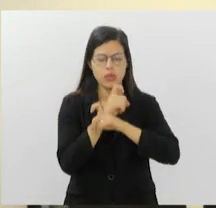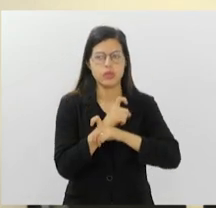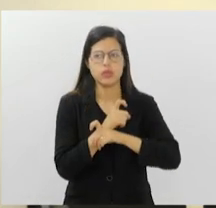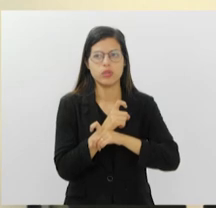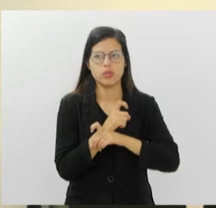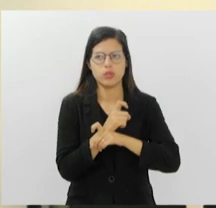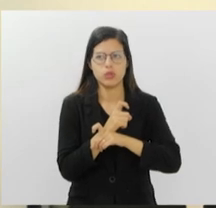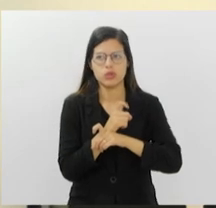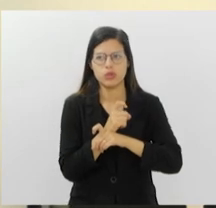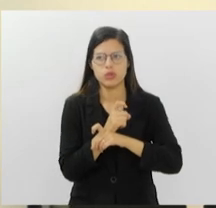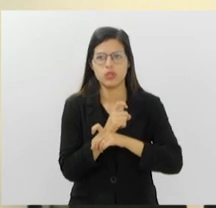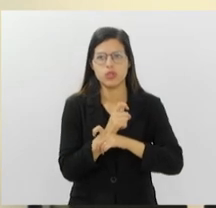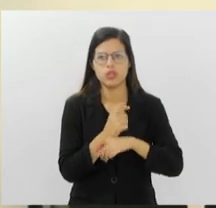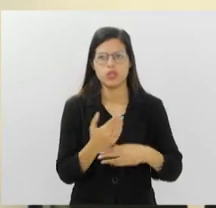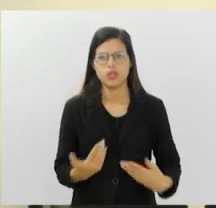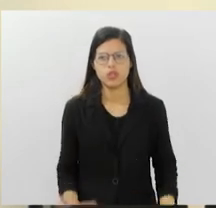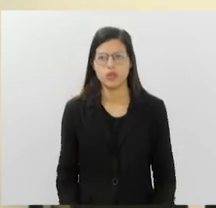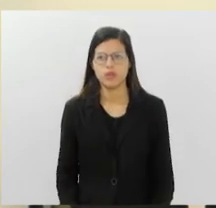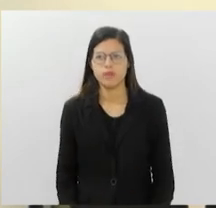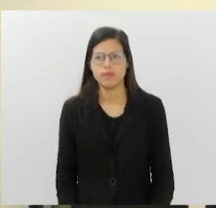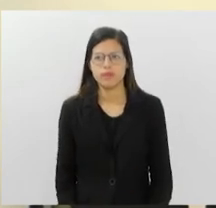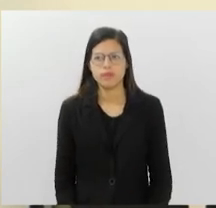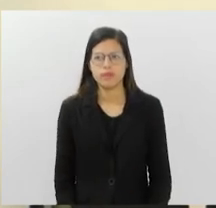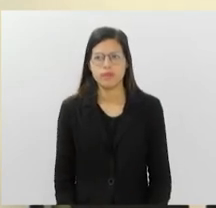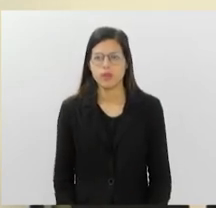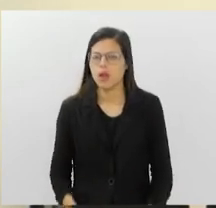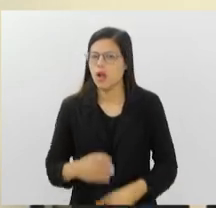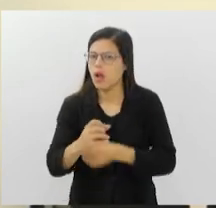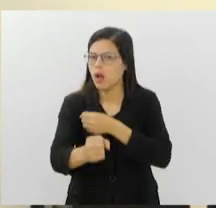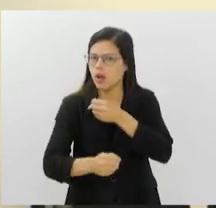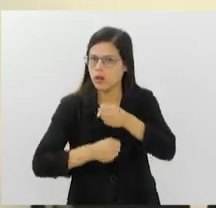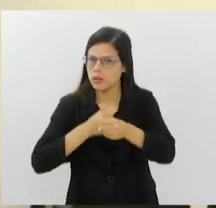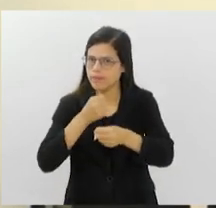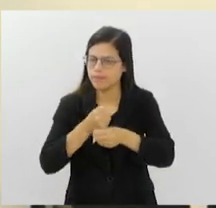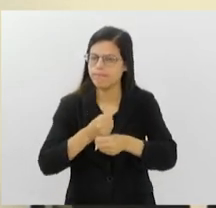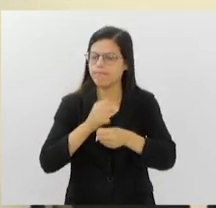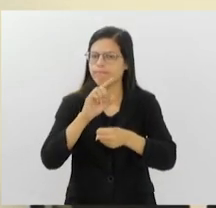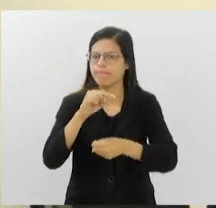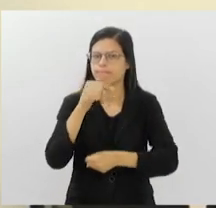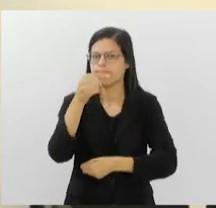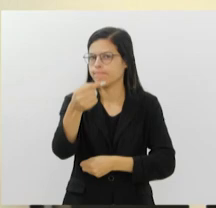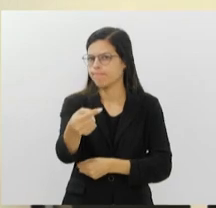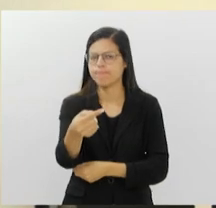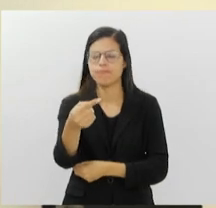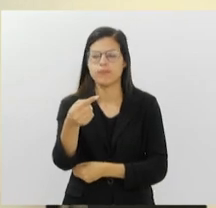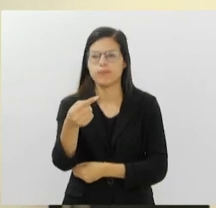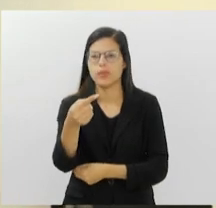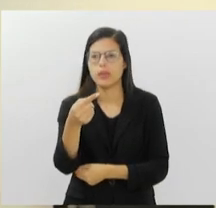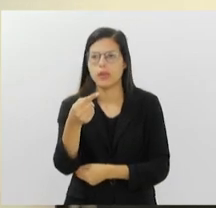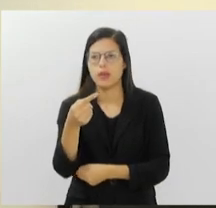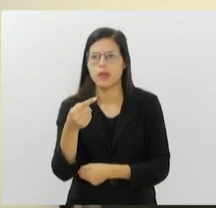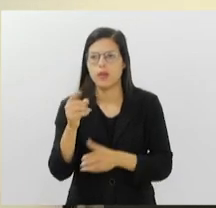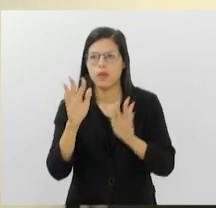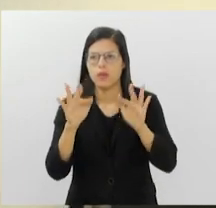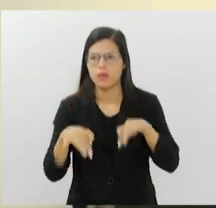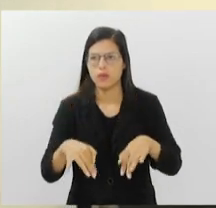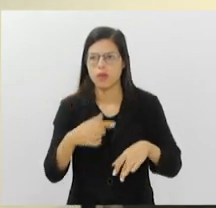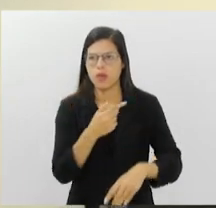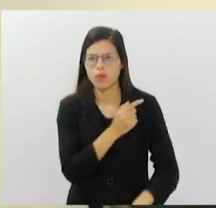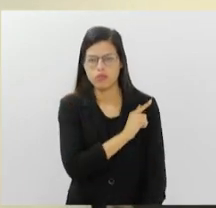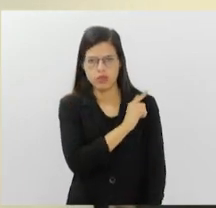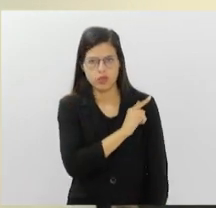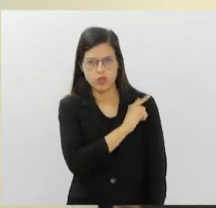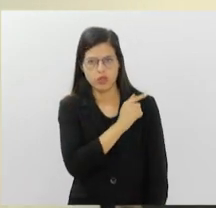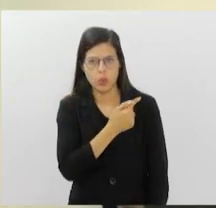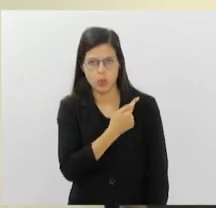eu não vislumbro para o ano que vem e até o final, por exemplo, da gestão do atual governo,